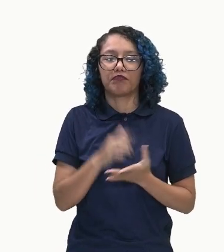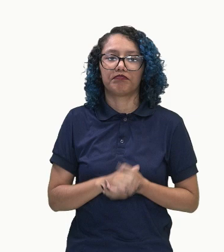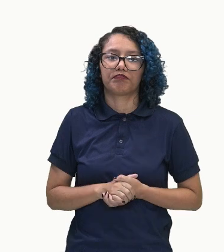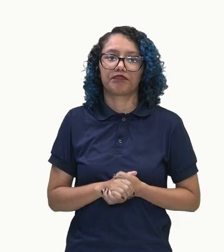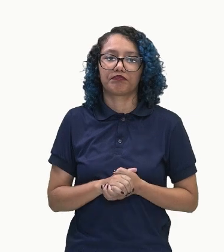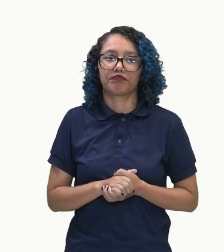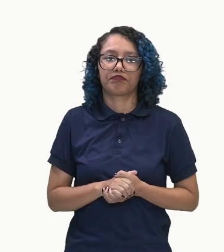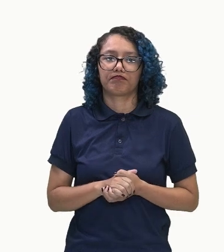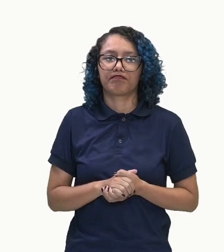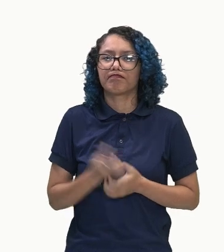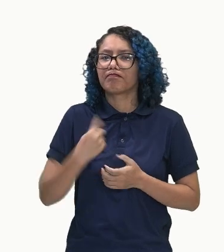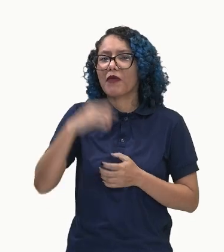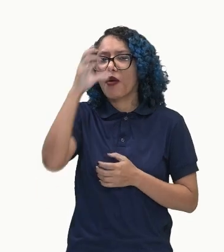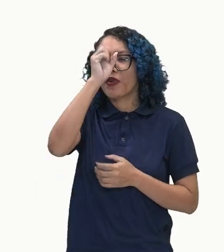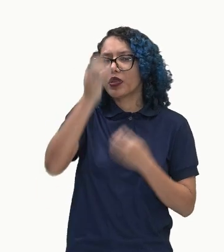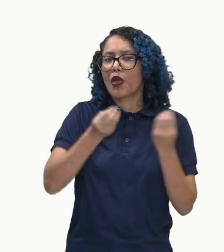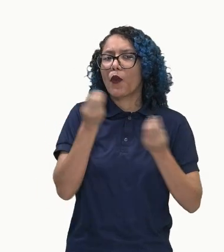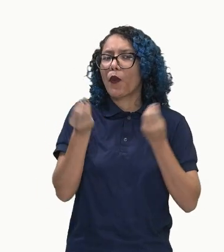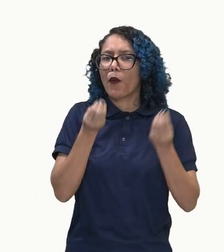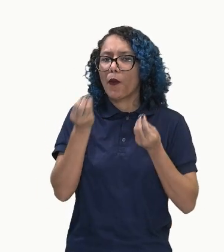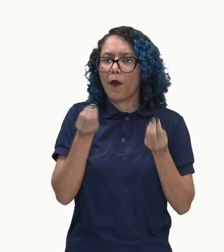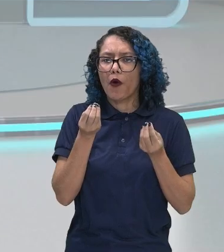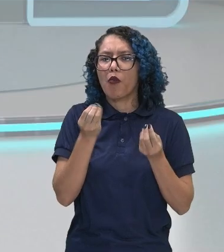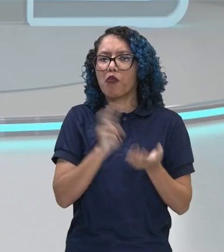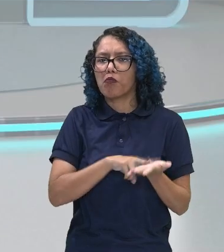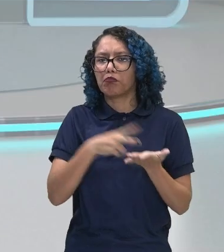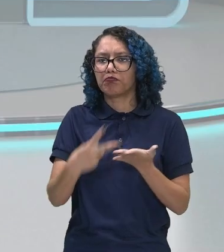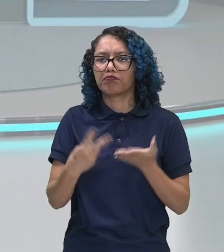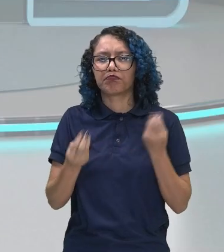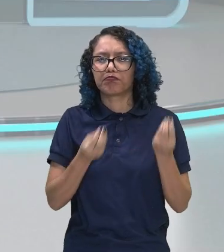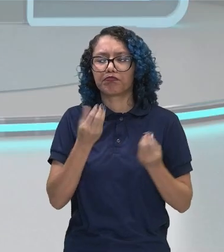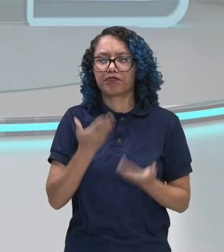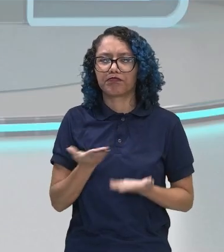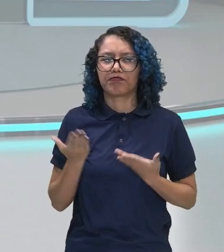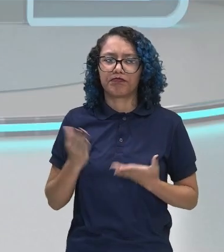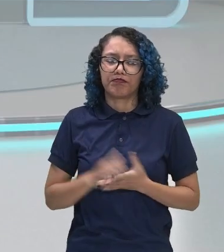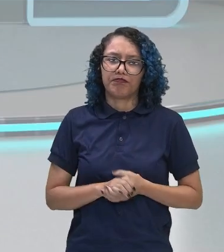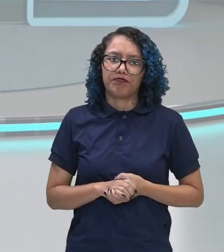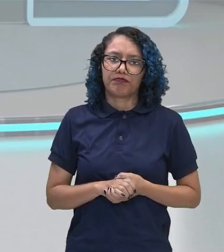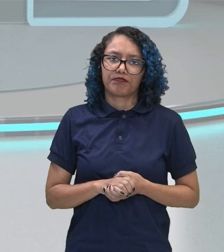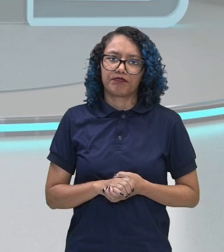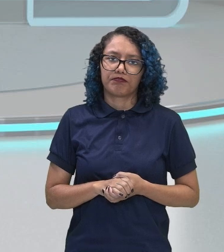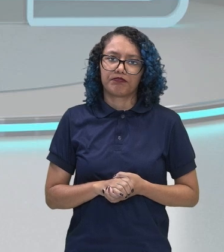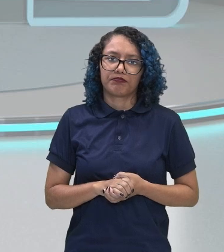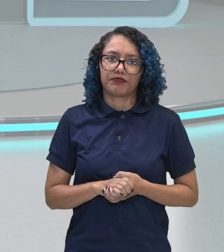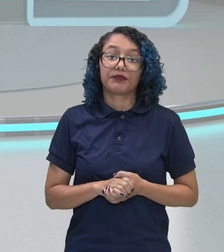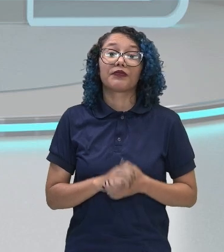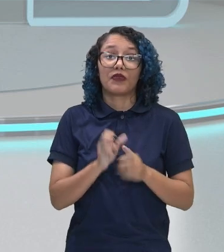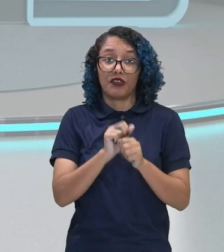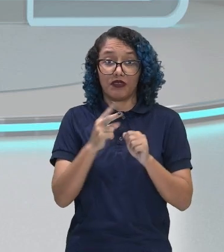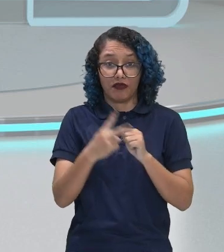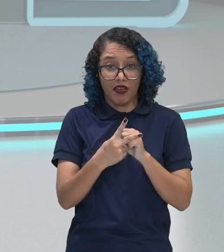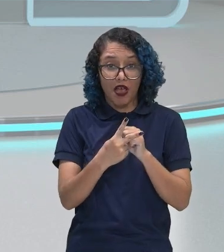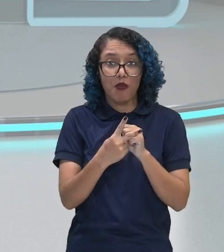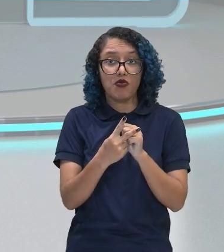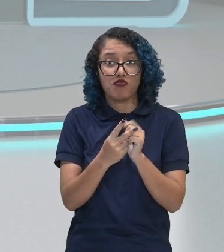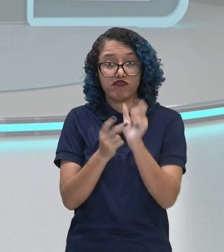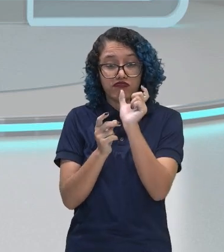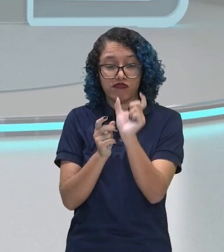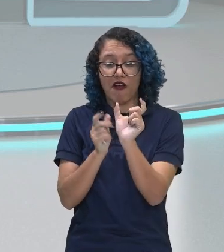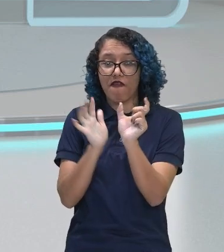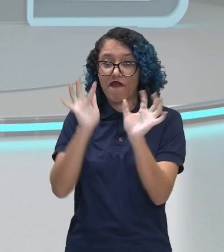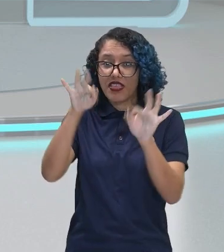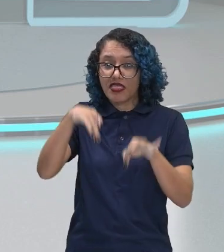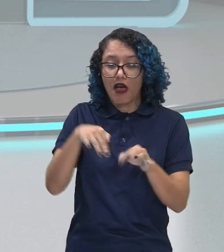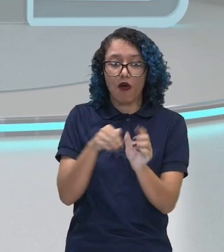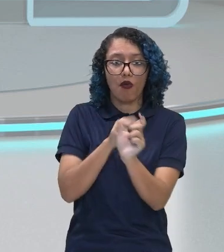aprender mesmo, né, compreender como é que dá essa tradução. Olha só. Então, os advérbios com terminação LY, ele vai ter sua